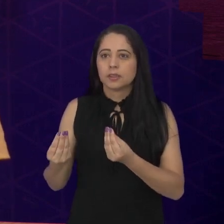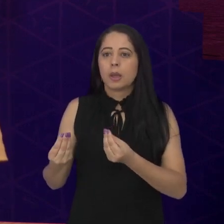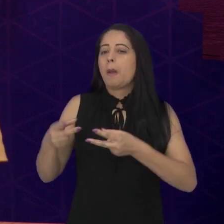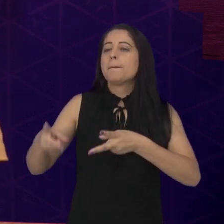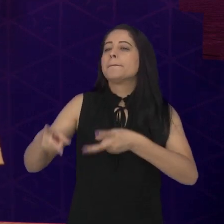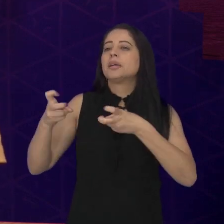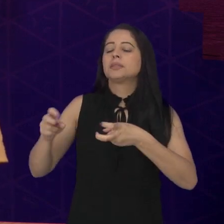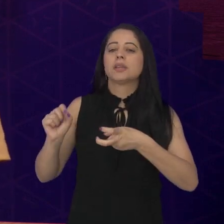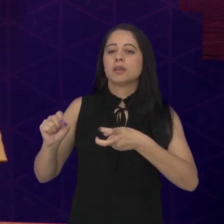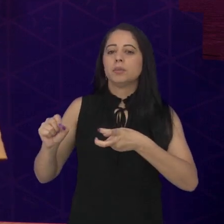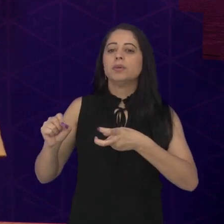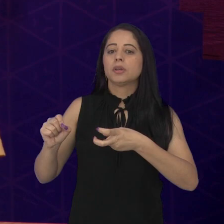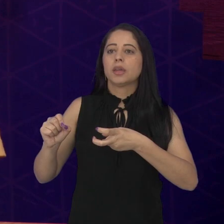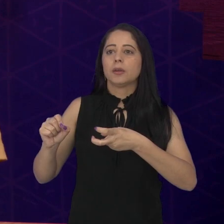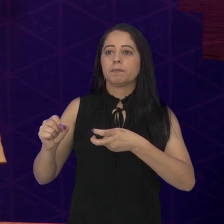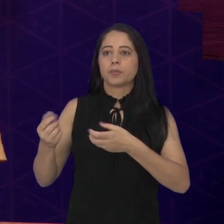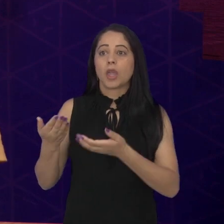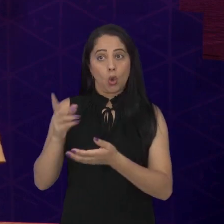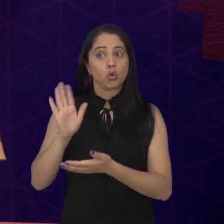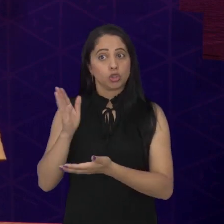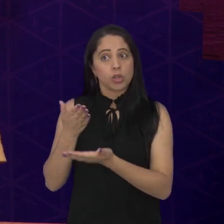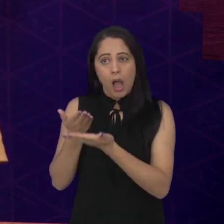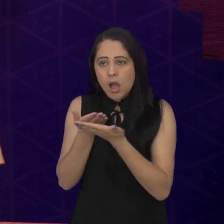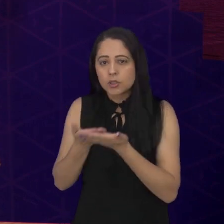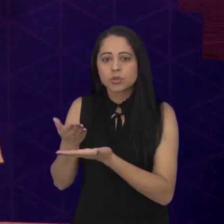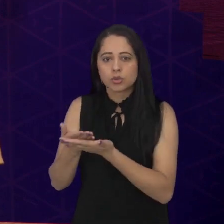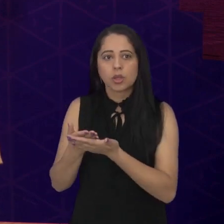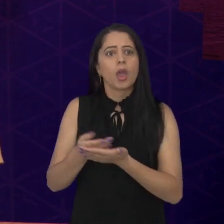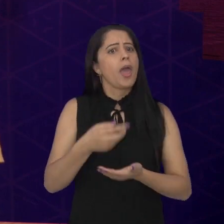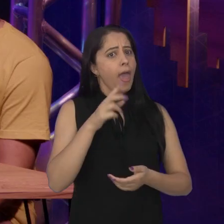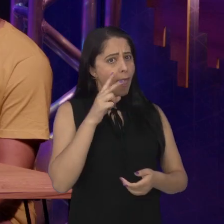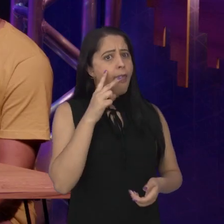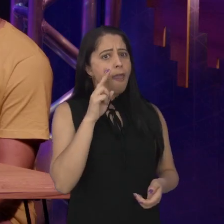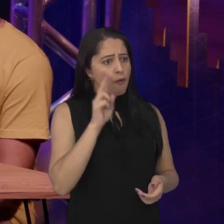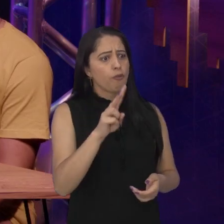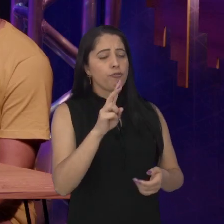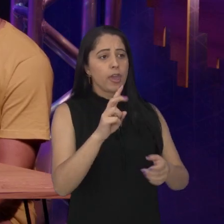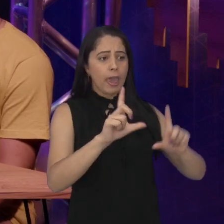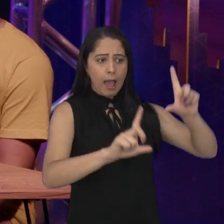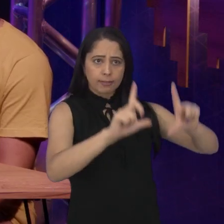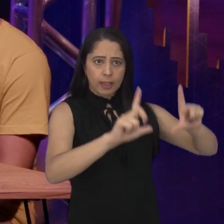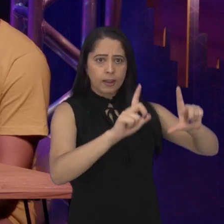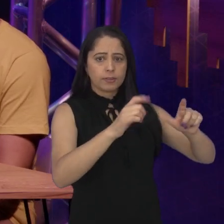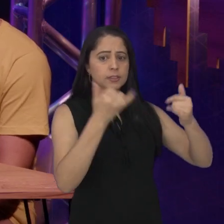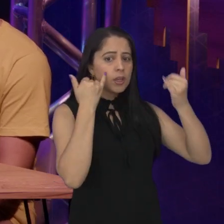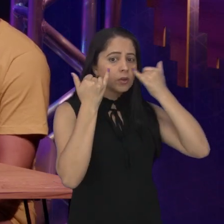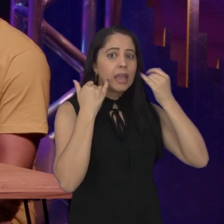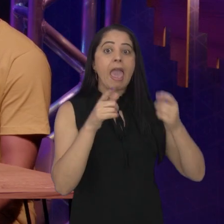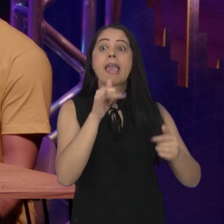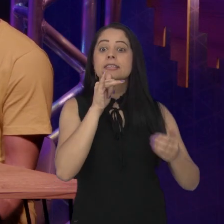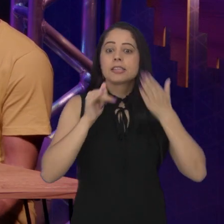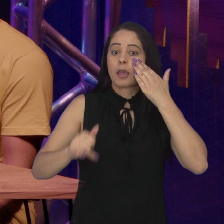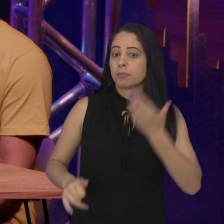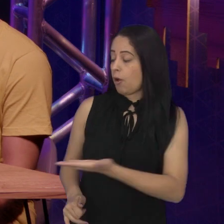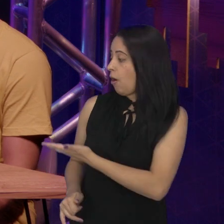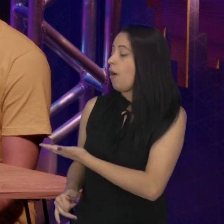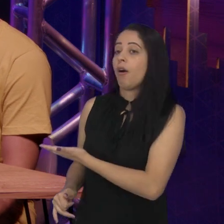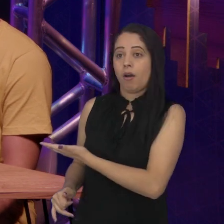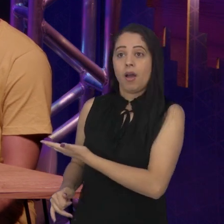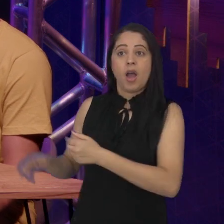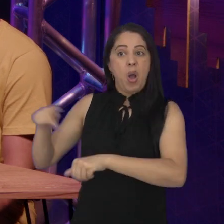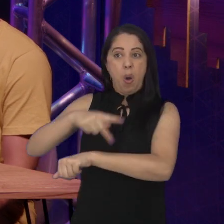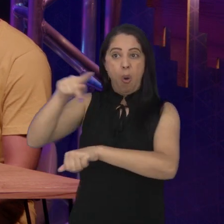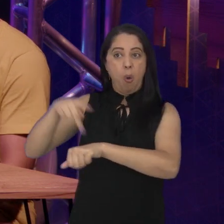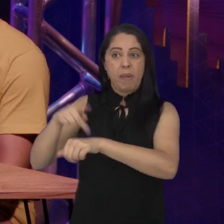não, a gente olha e estudando, a gente vê, a gente vê notícias, né? A gente sabe que é a realidade. Tipo Sri Lanka, sabe? O